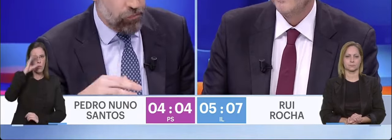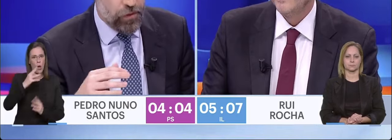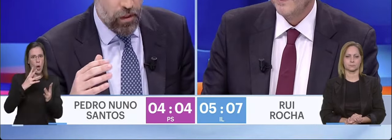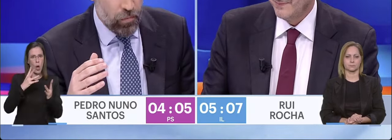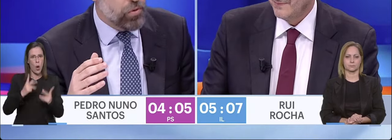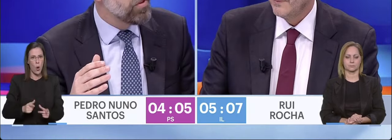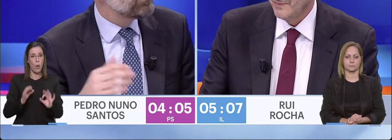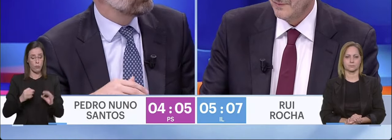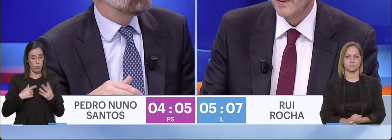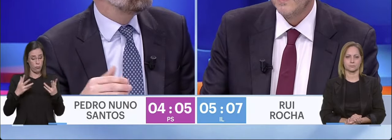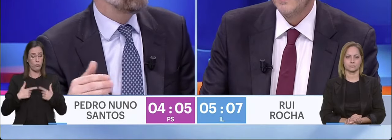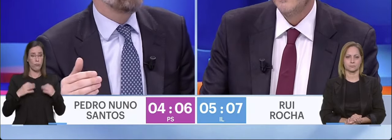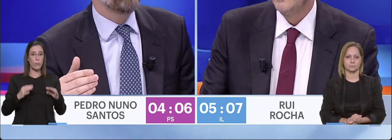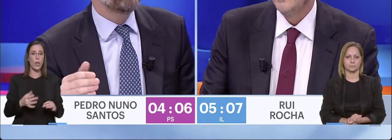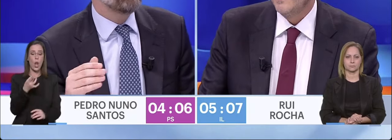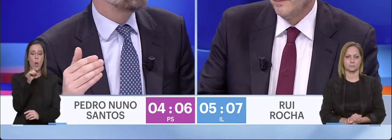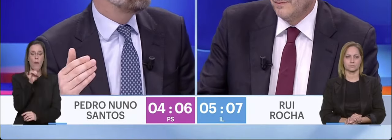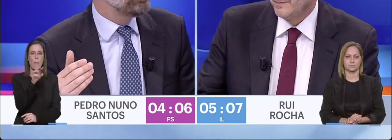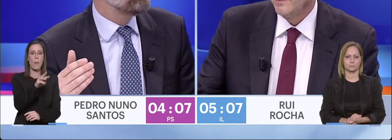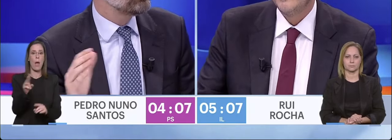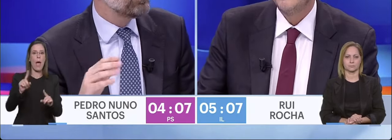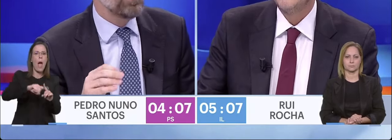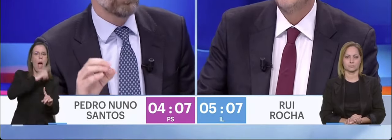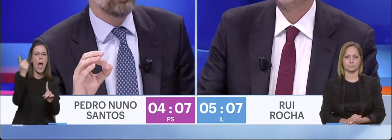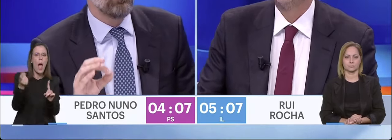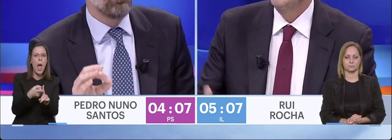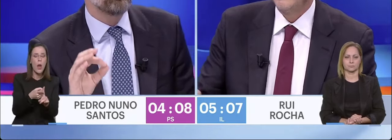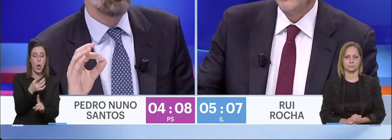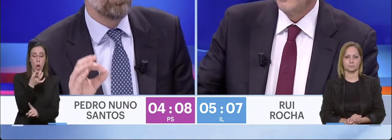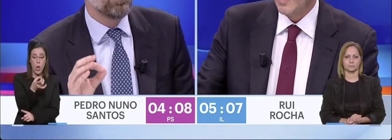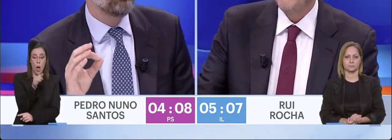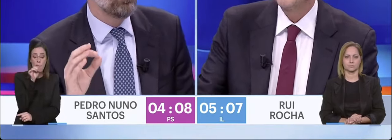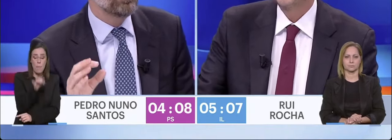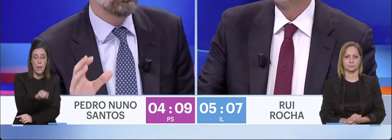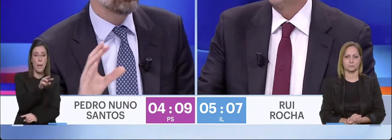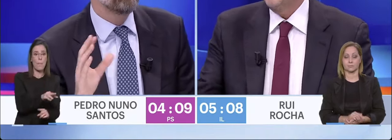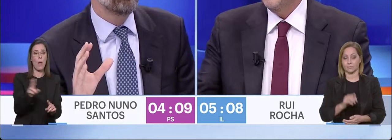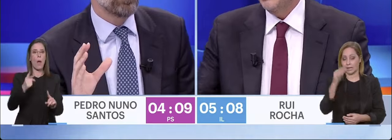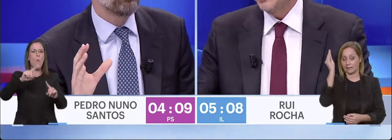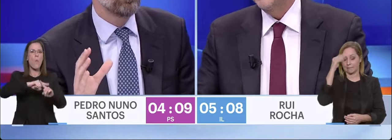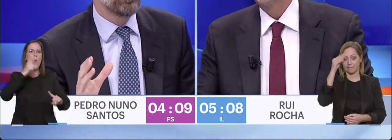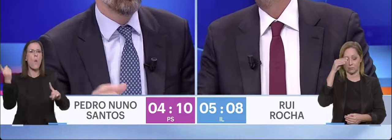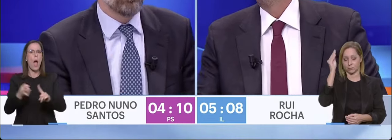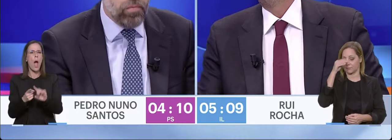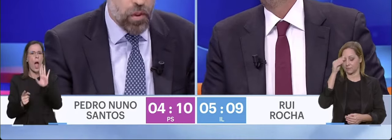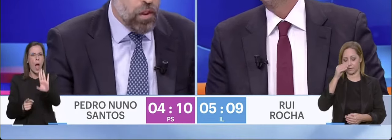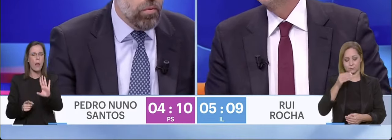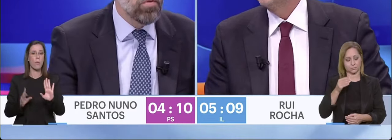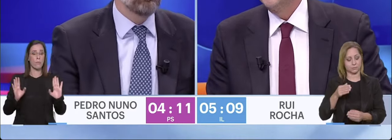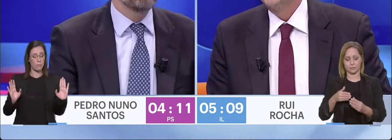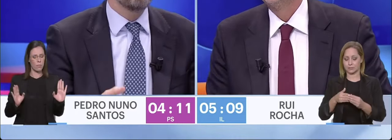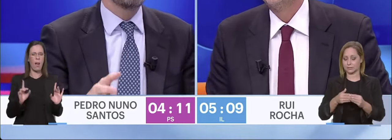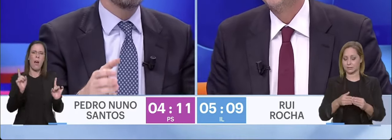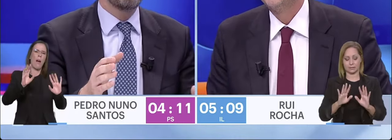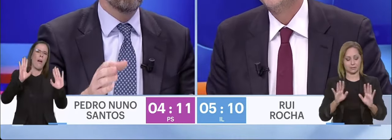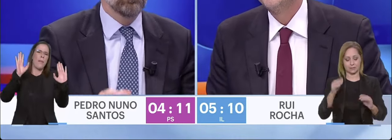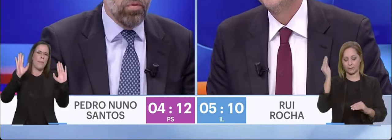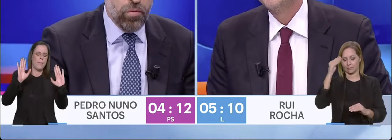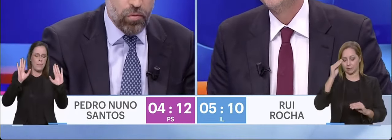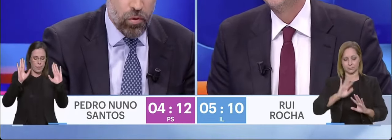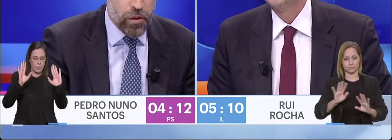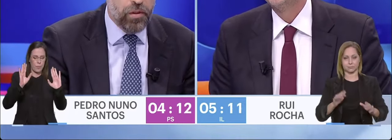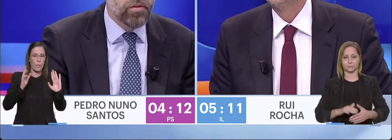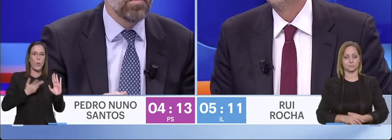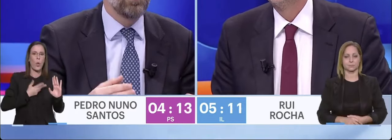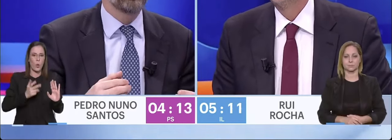asas ISS fizemos são 9000 milhões de Euros por ano são cerca de 9.000 milhões de Euros por ano ó ó ó